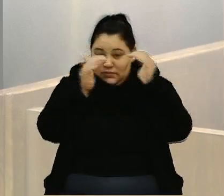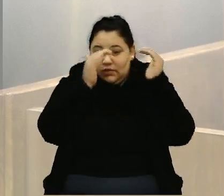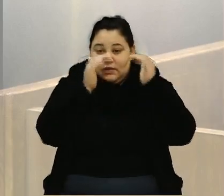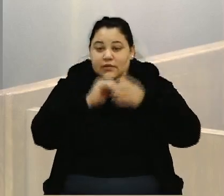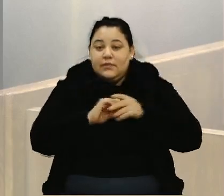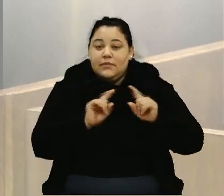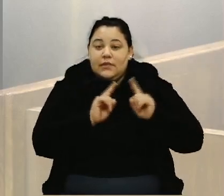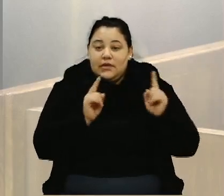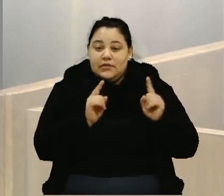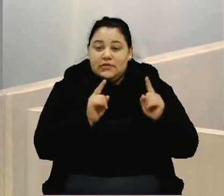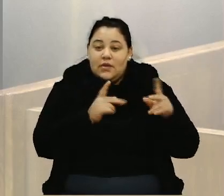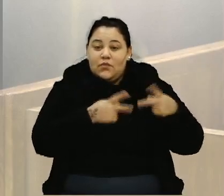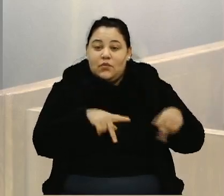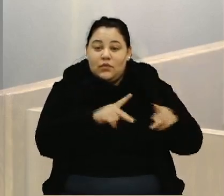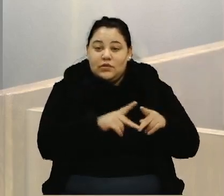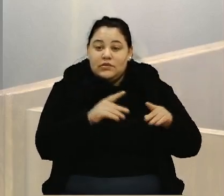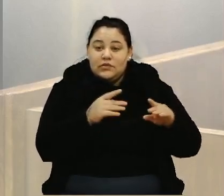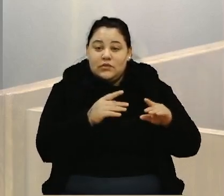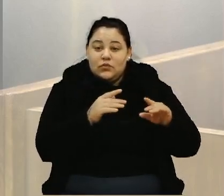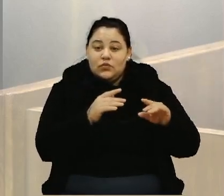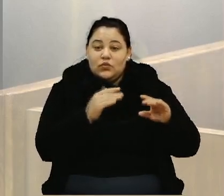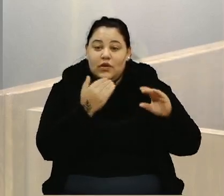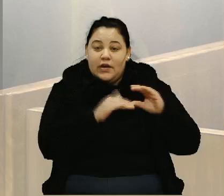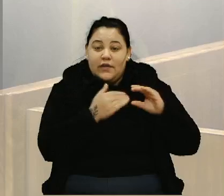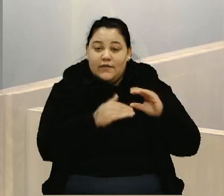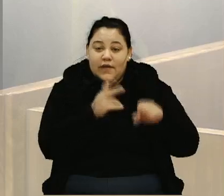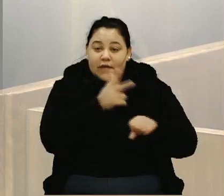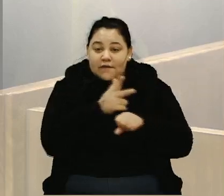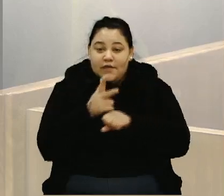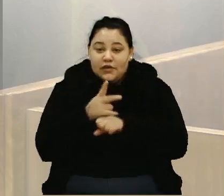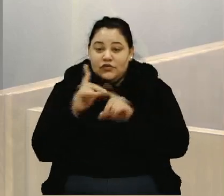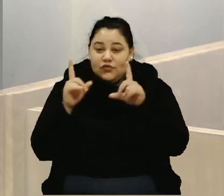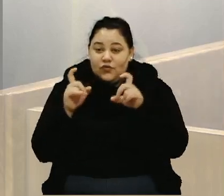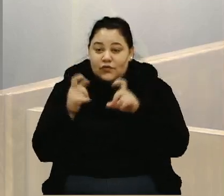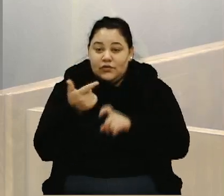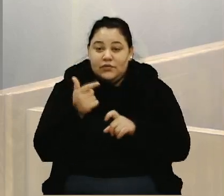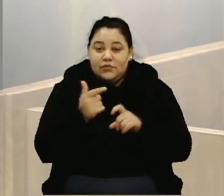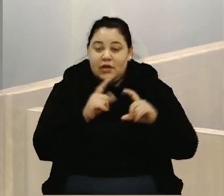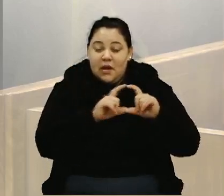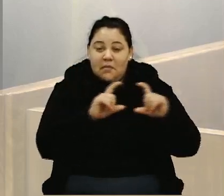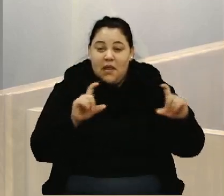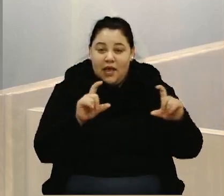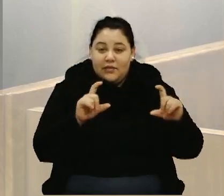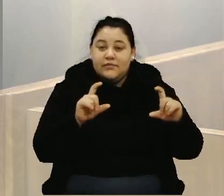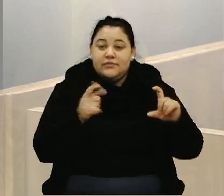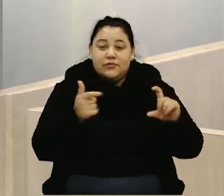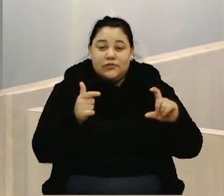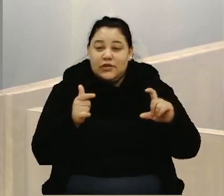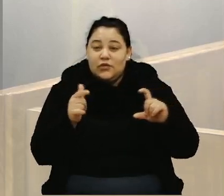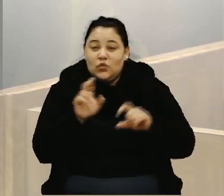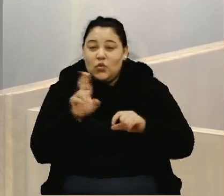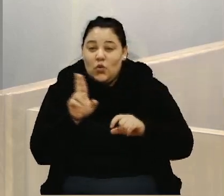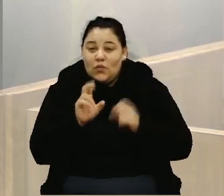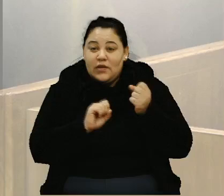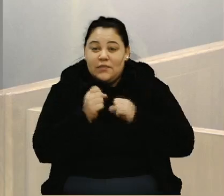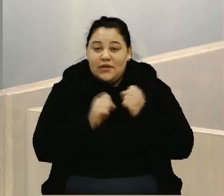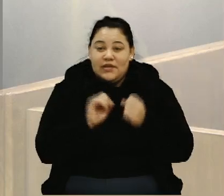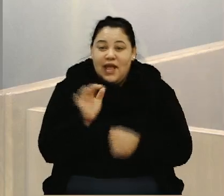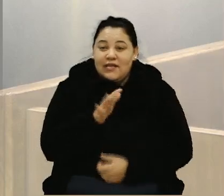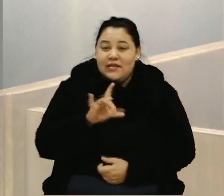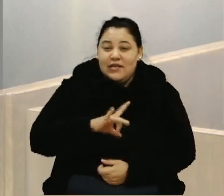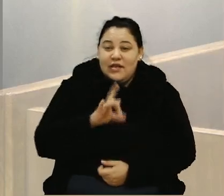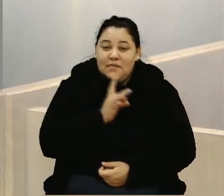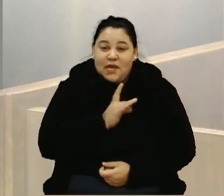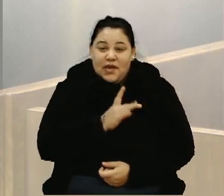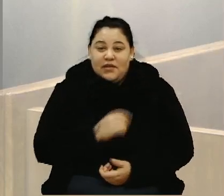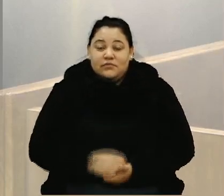população, às vezes, manda vídeos, manda fotos, mas não tem a placa do veículo, não tem o nome da empresa, ou, às vezes, tem medo porque é vizinho. Não, tem que